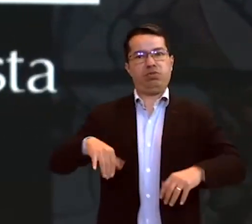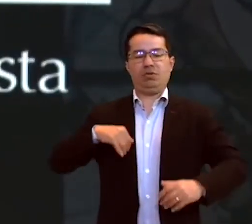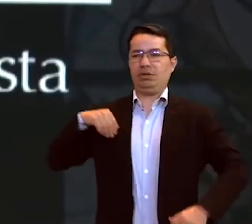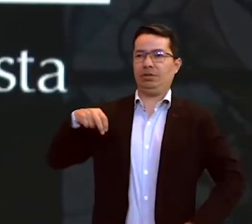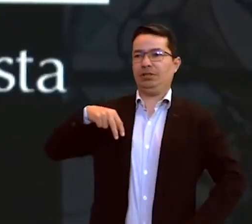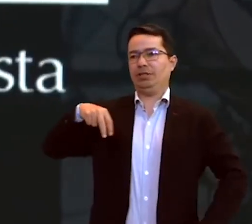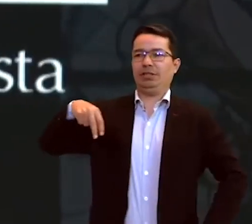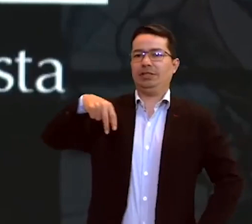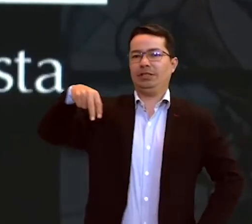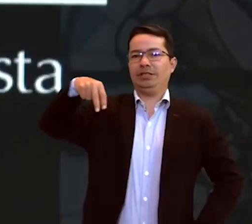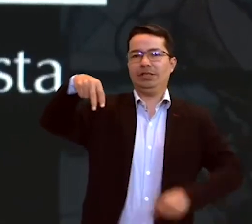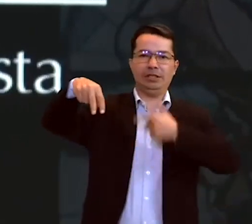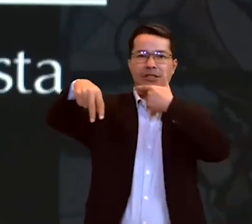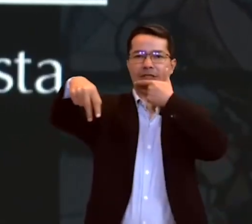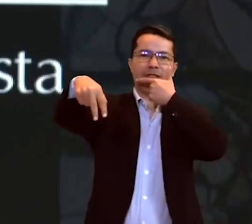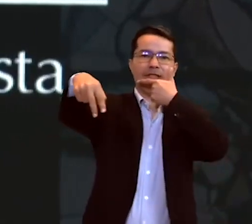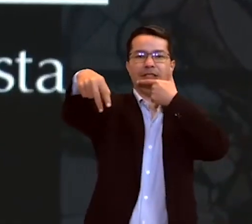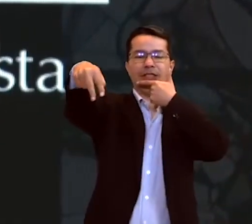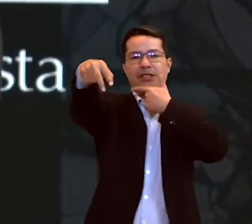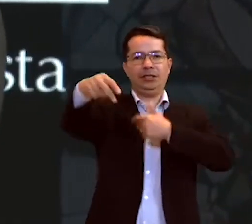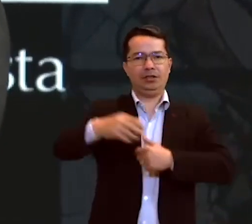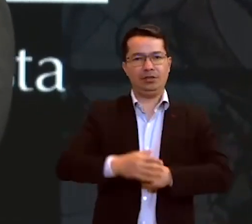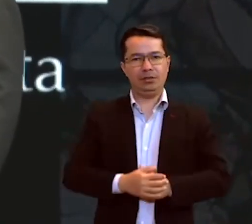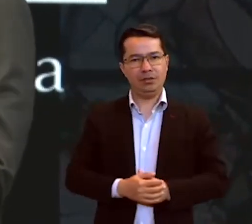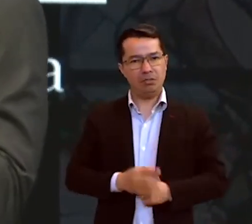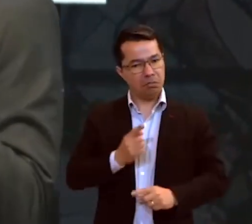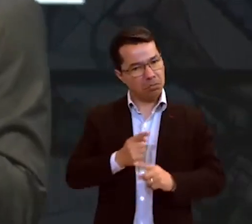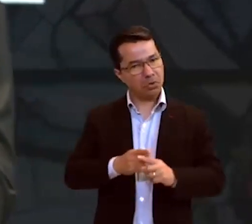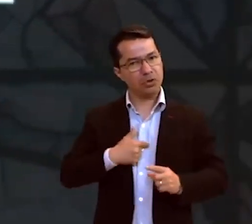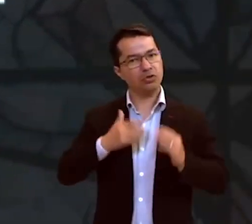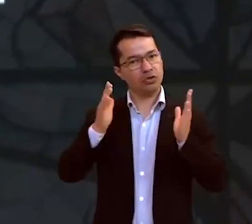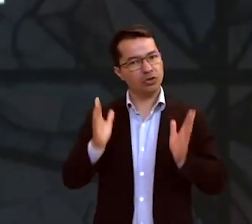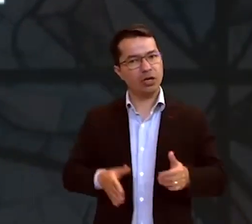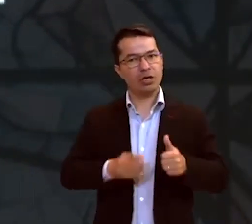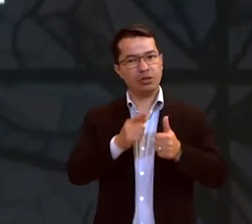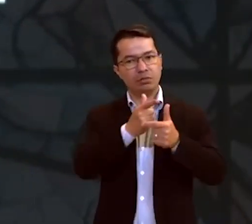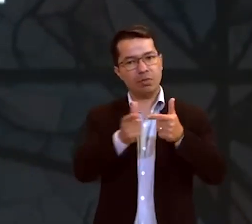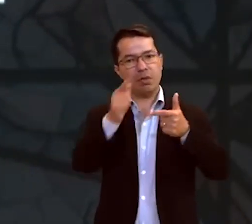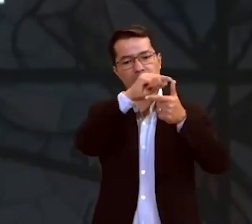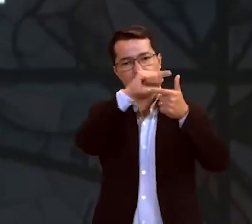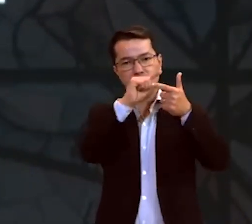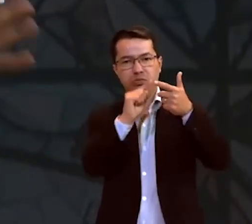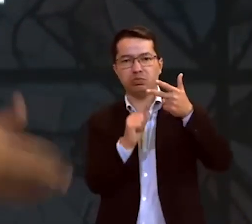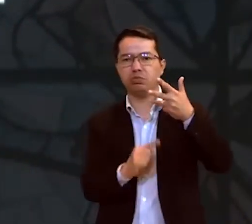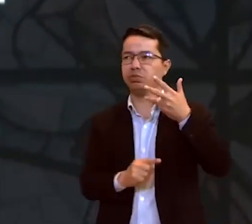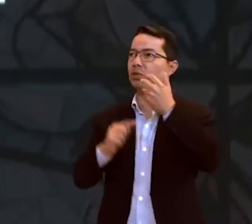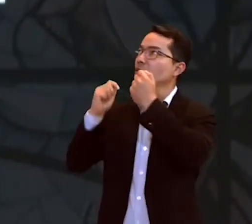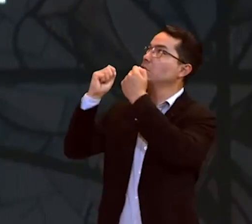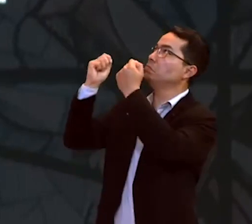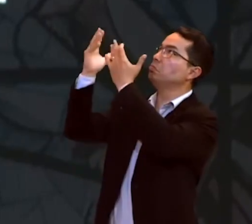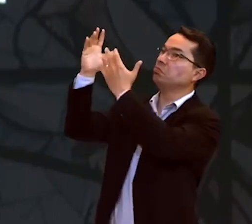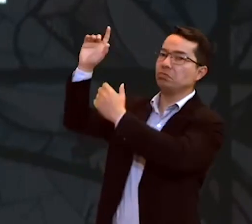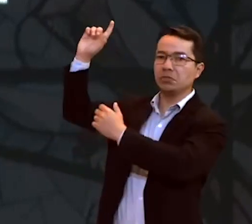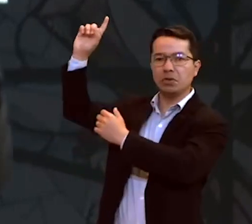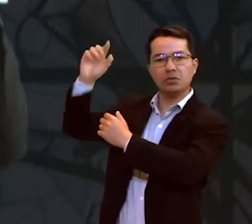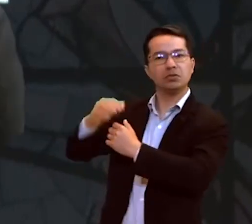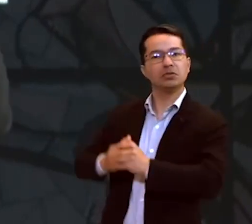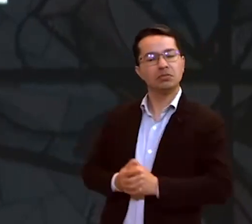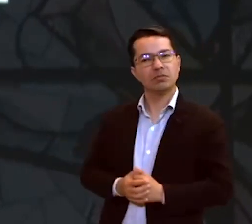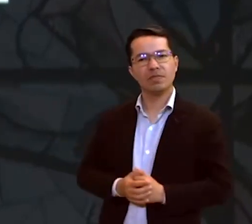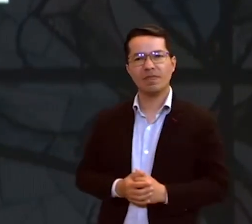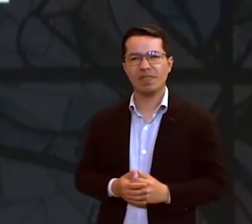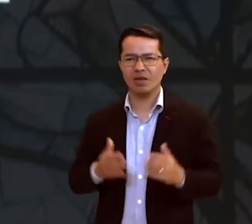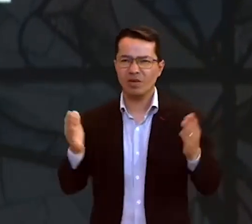rampa, restaurado, revigorado, porque eu apresentei as minhas dificuldades, aflições ao Senhor. O que você